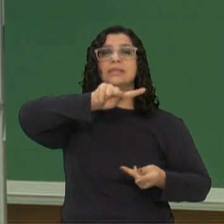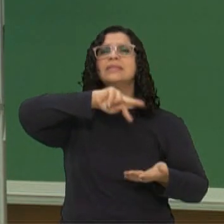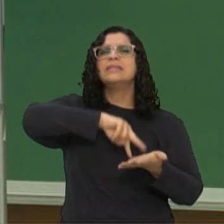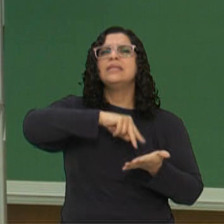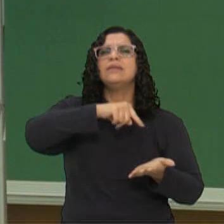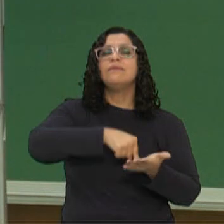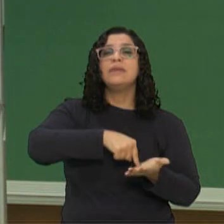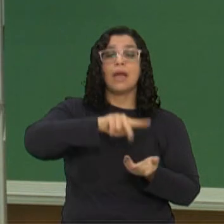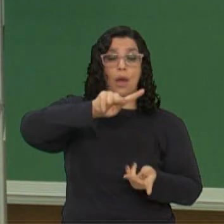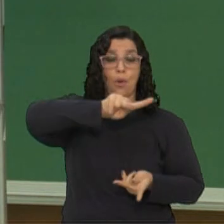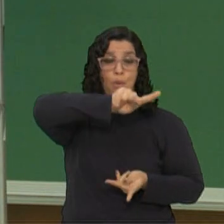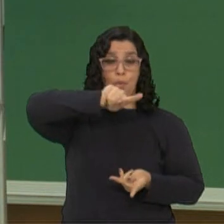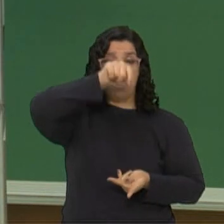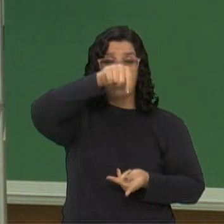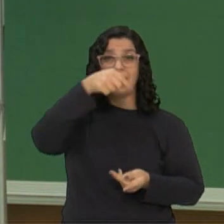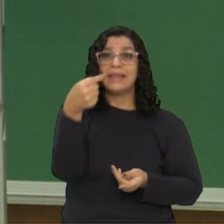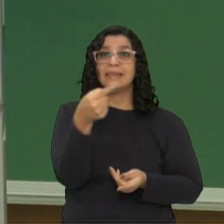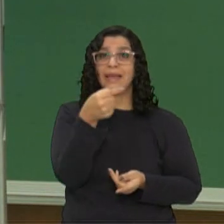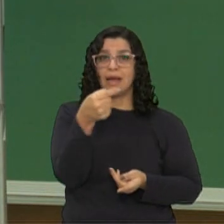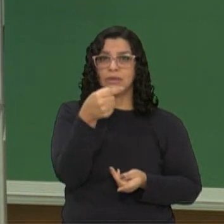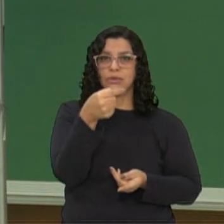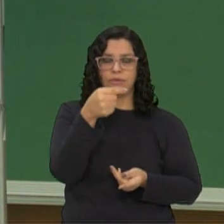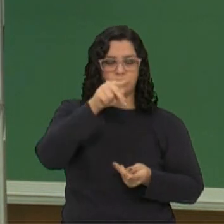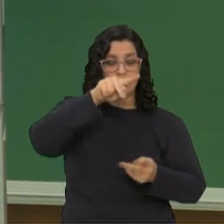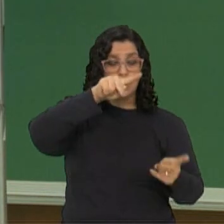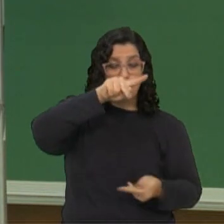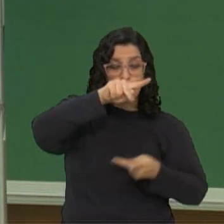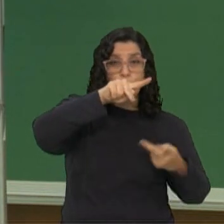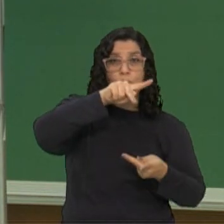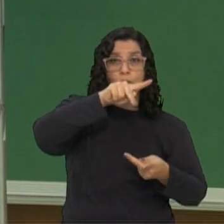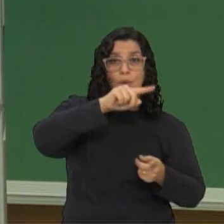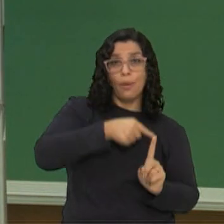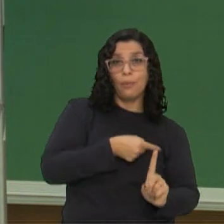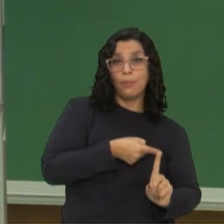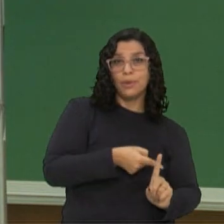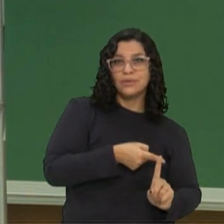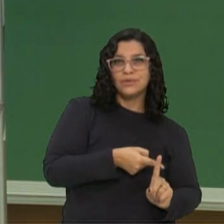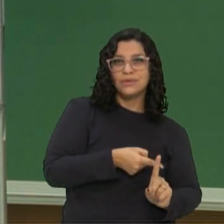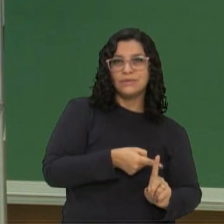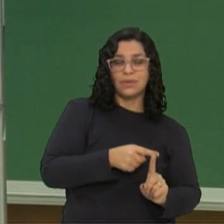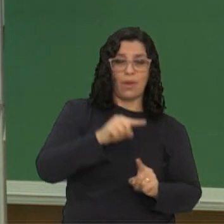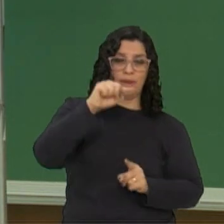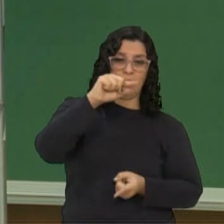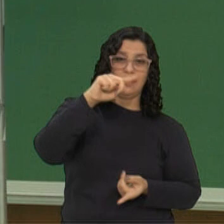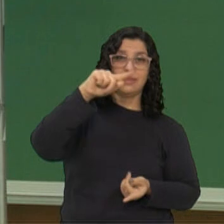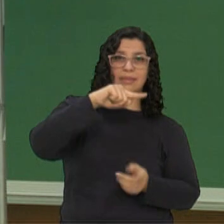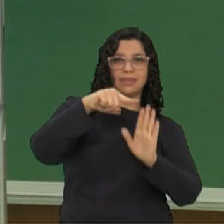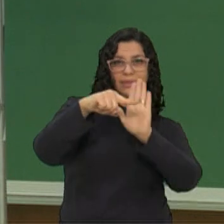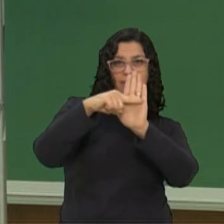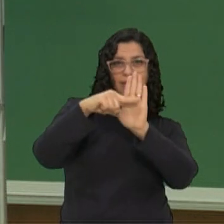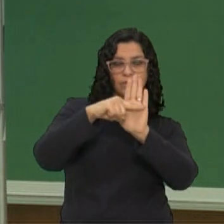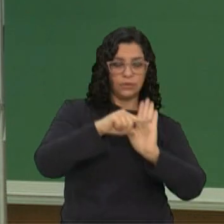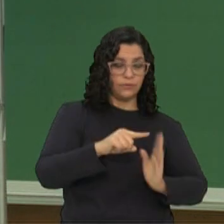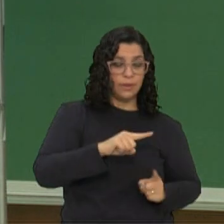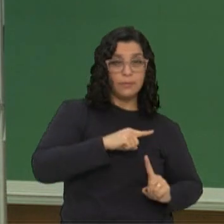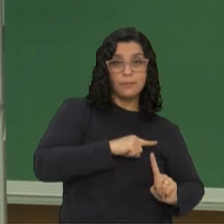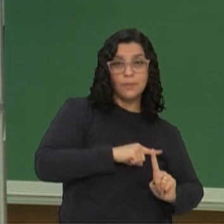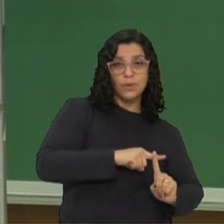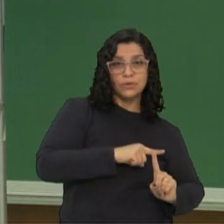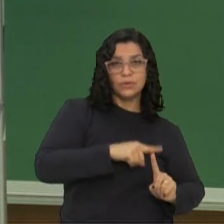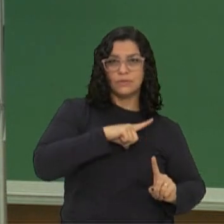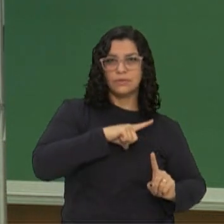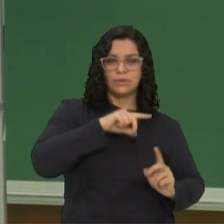magnético. E o Polo Sul geográfico corresponde ao Polo Norte magnético.